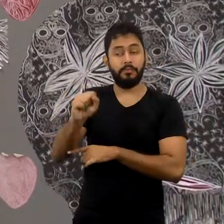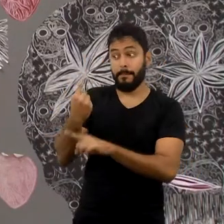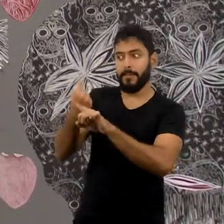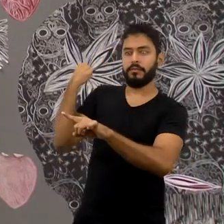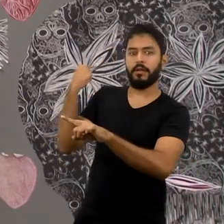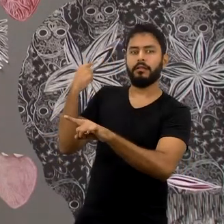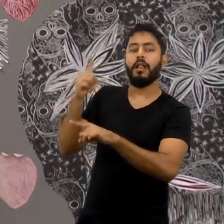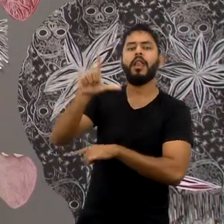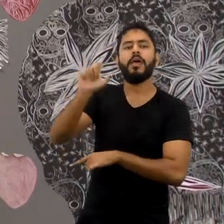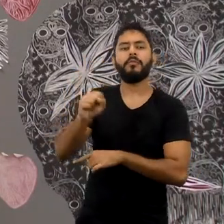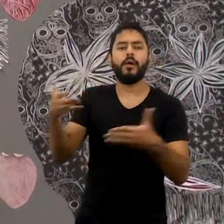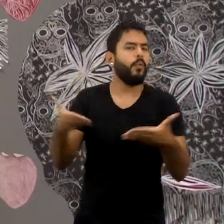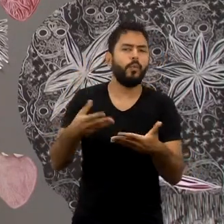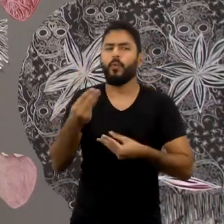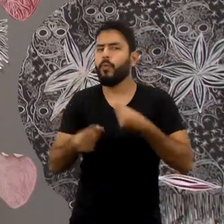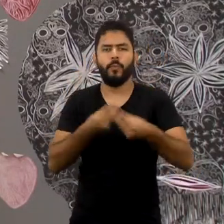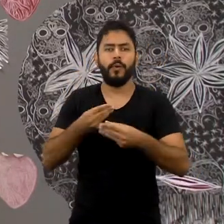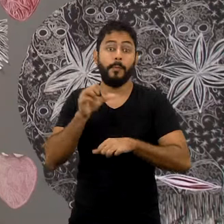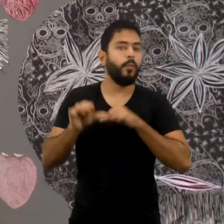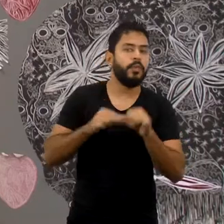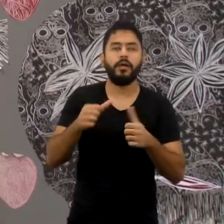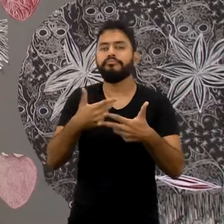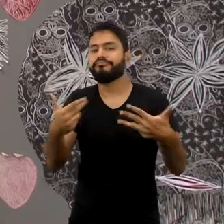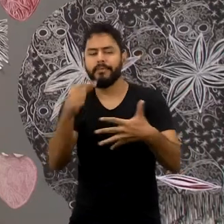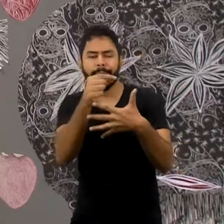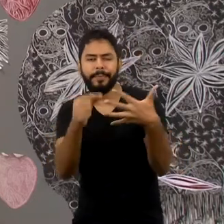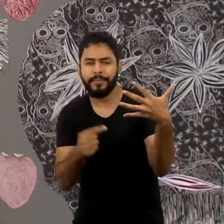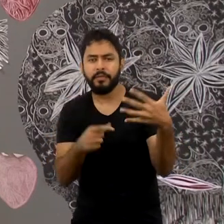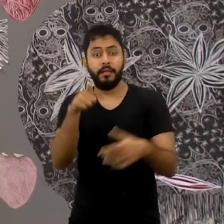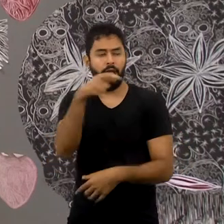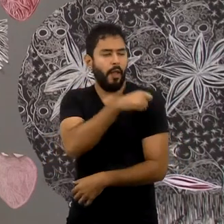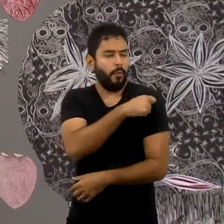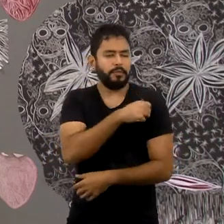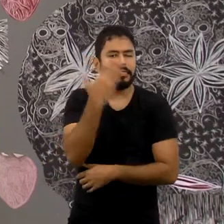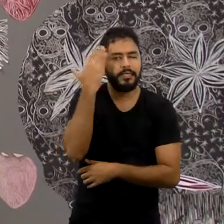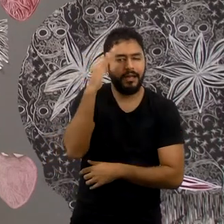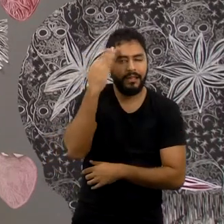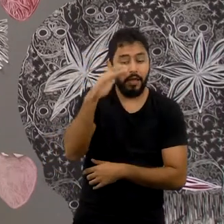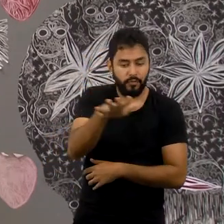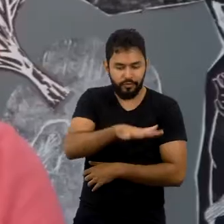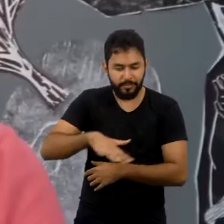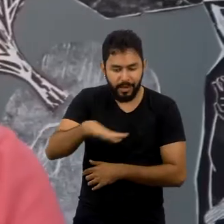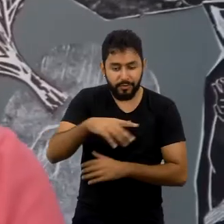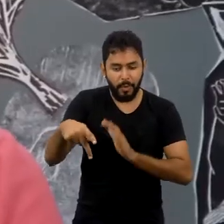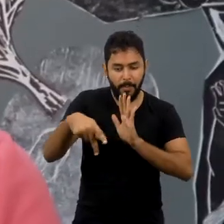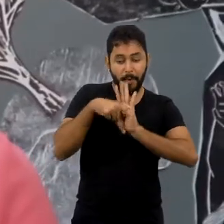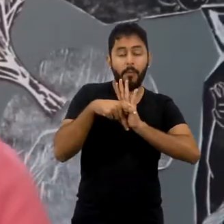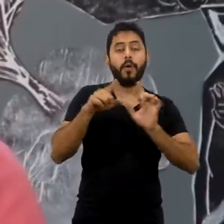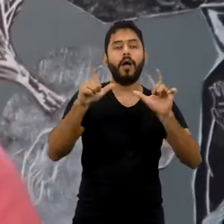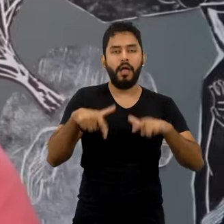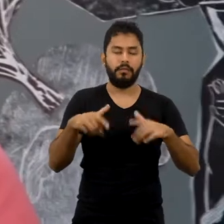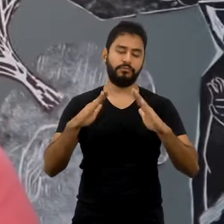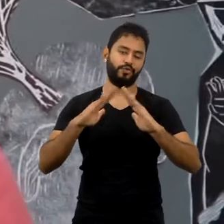ser lésbica hoje. E eu acho que os alunos, eles entenderam que o espaço deles é o espaço da escola, né? Não é, eles participam